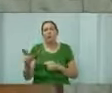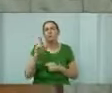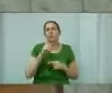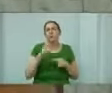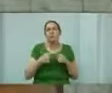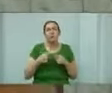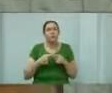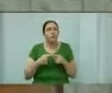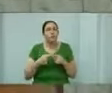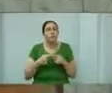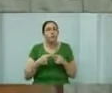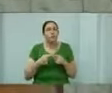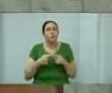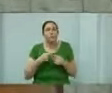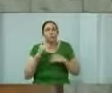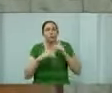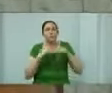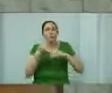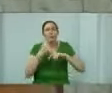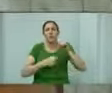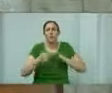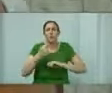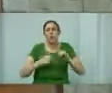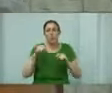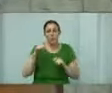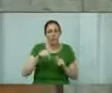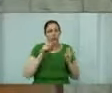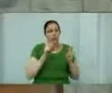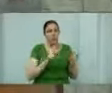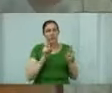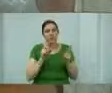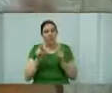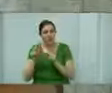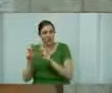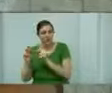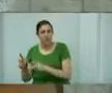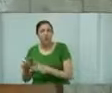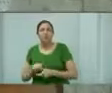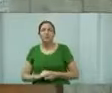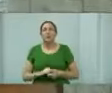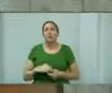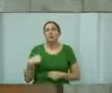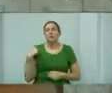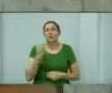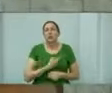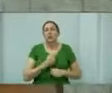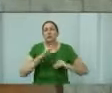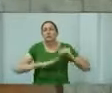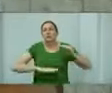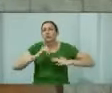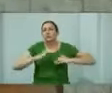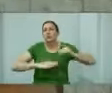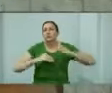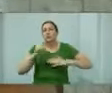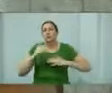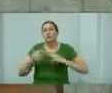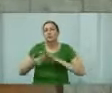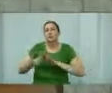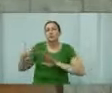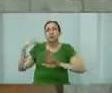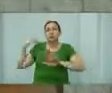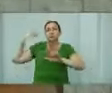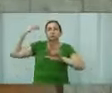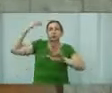quase tanto como Caxias, então eu quero vir para cá. Então, eu acho que isso nós construímos ao longo de 106 anos. E não é por conta